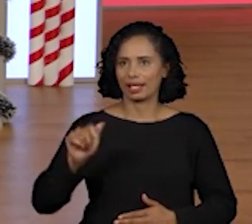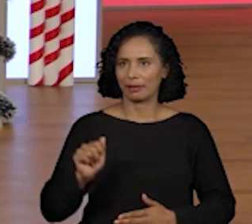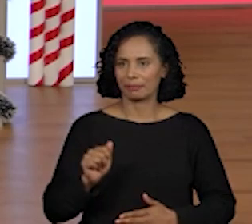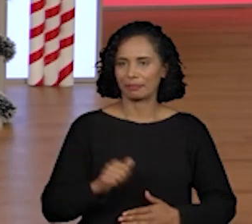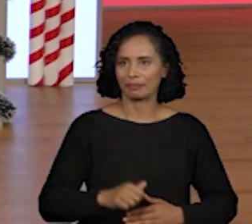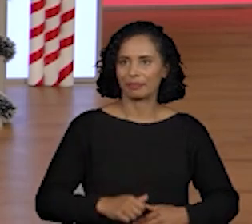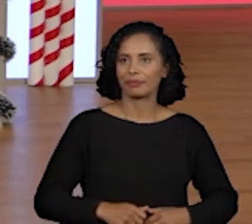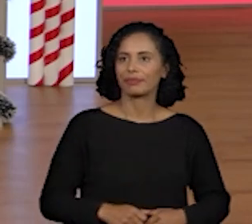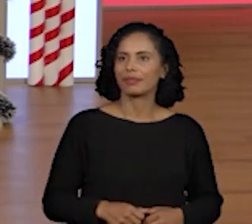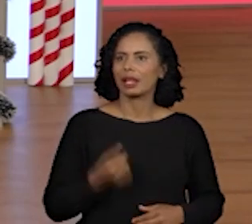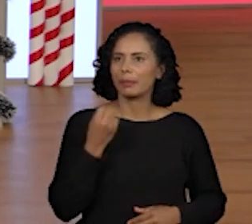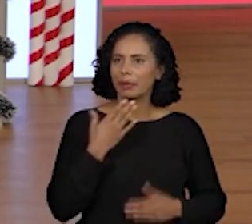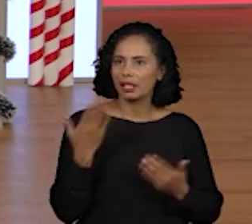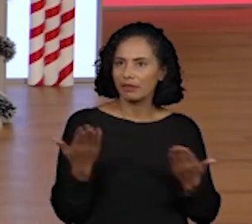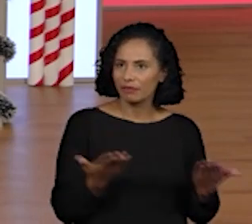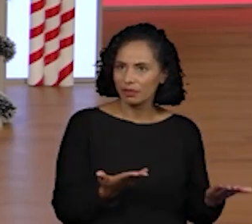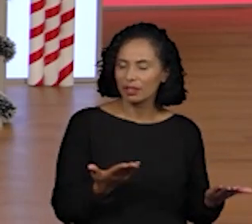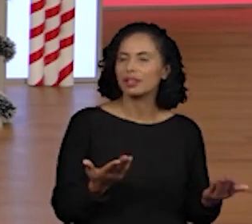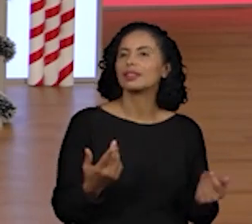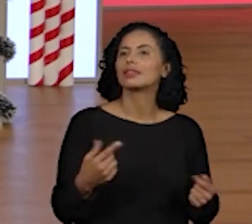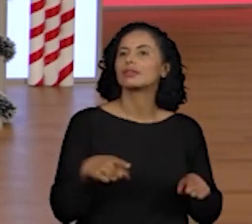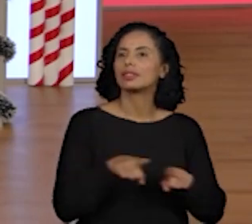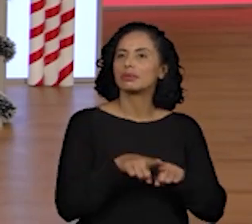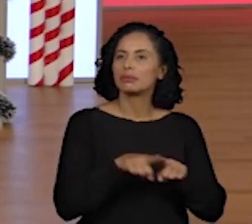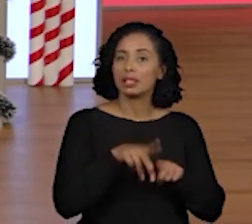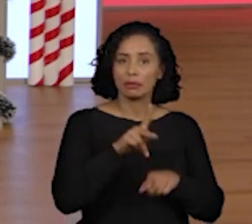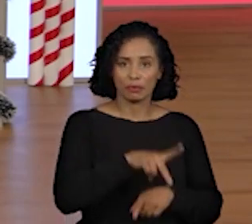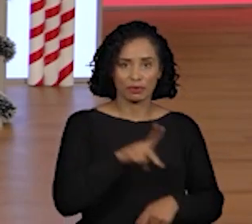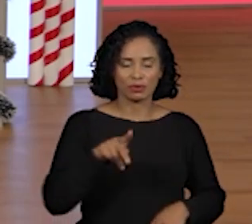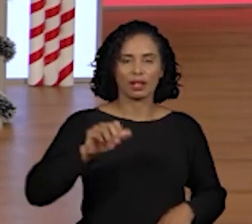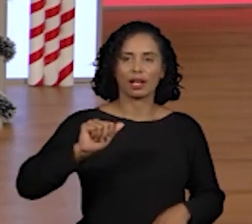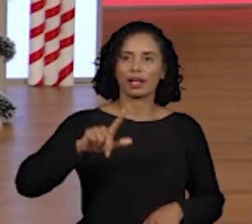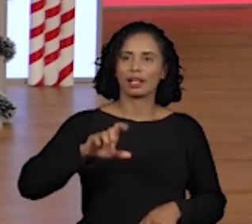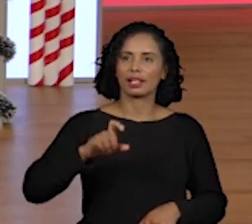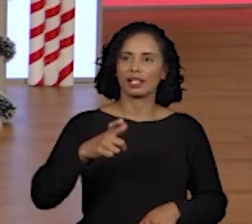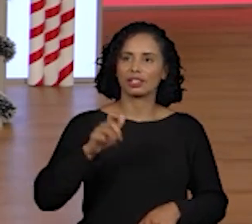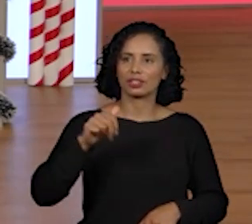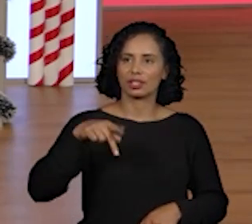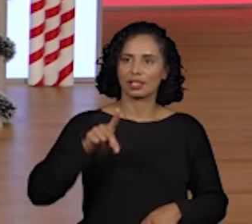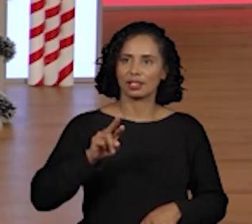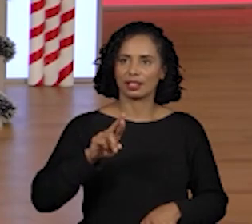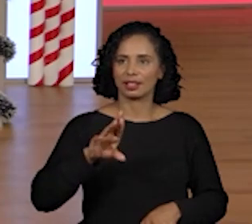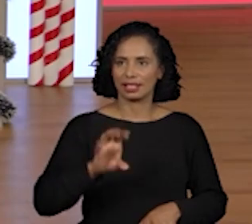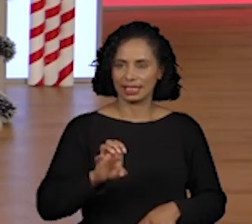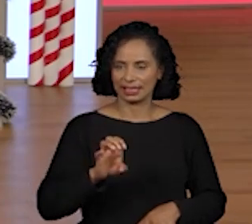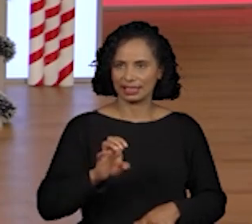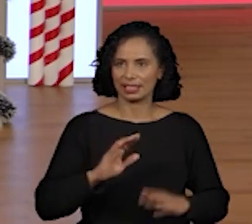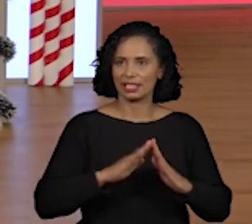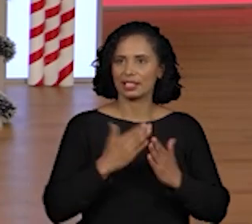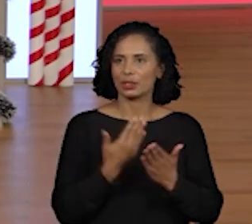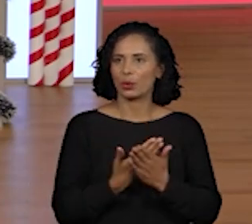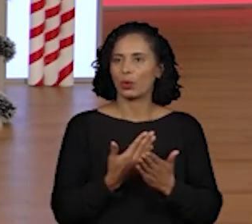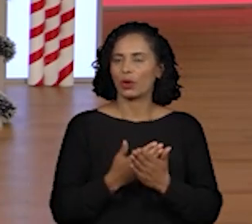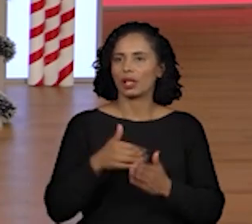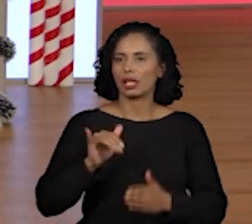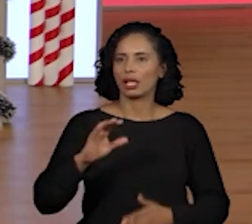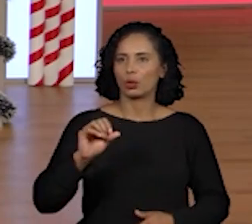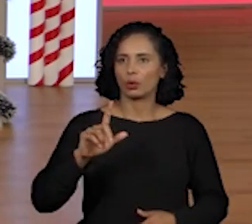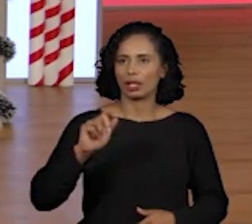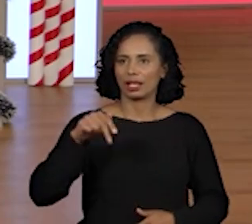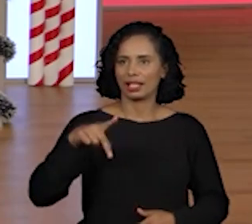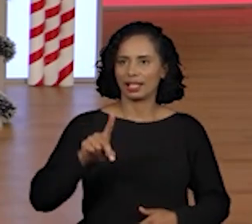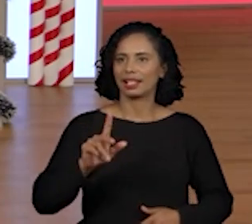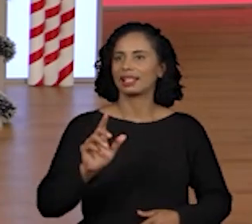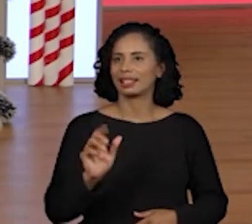Bem-vindos! Tem também o professor Alexandre, da Escola Yolanda Bernardini, com o